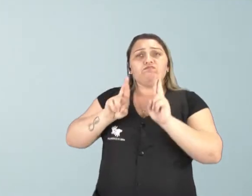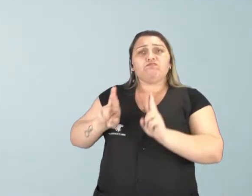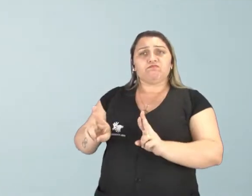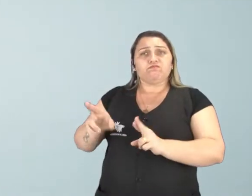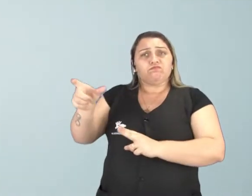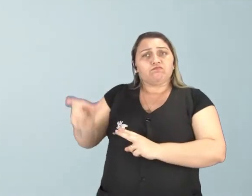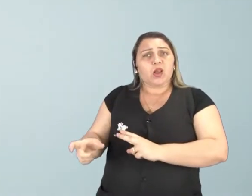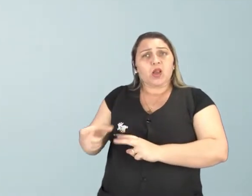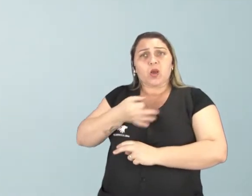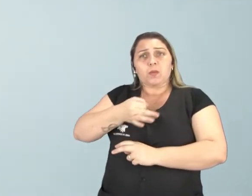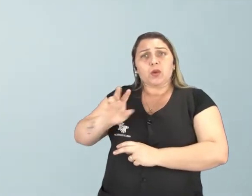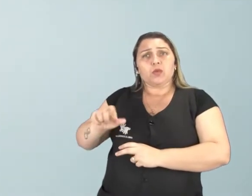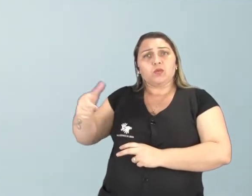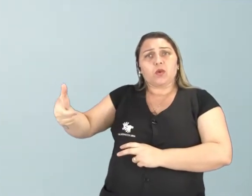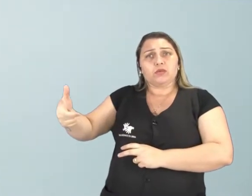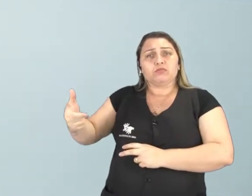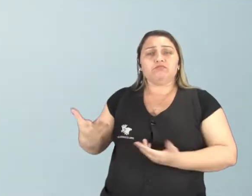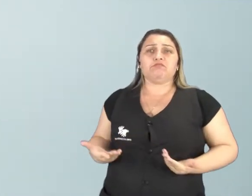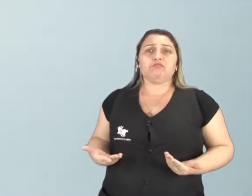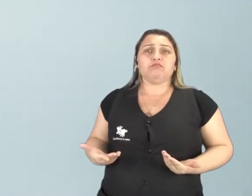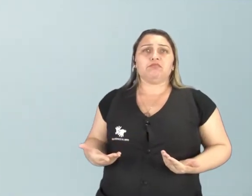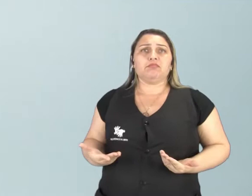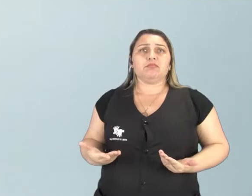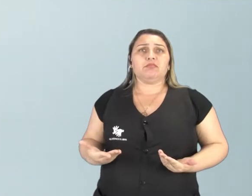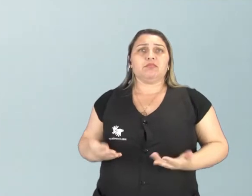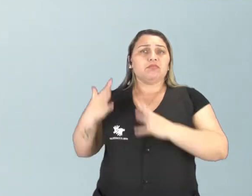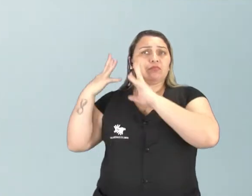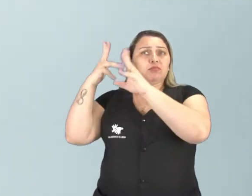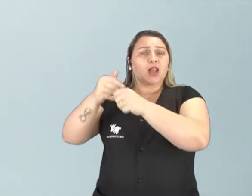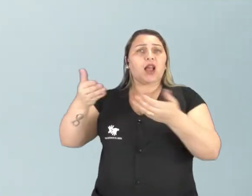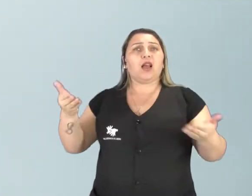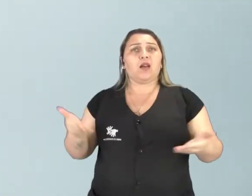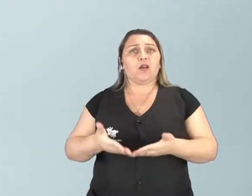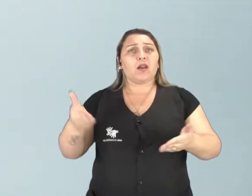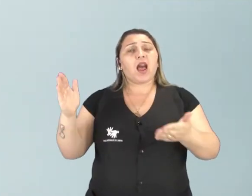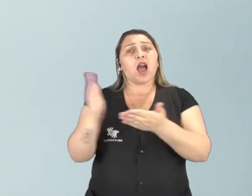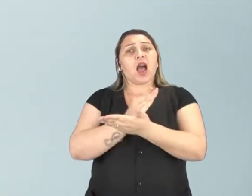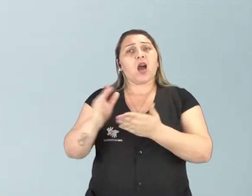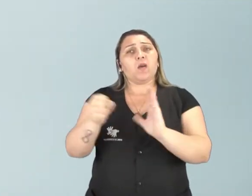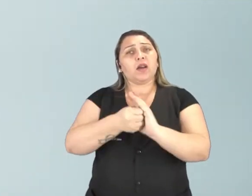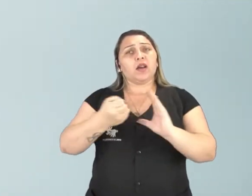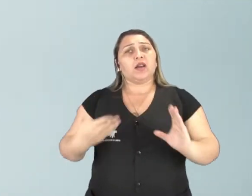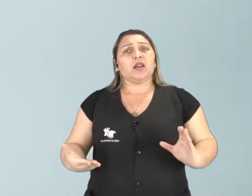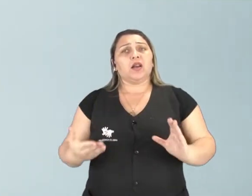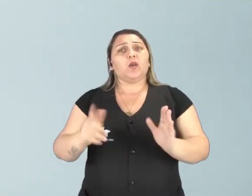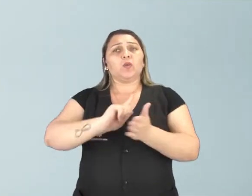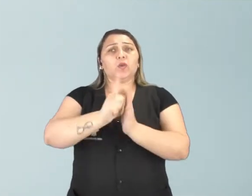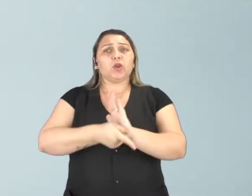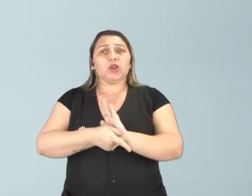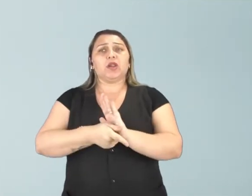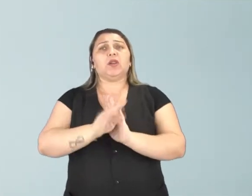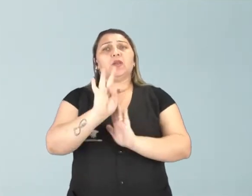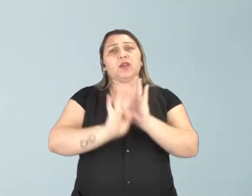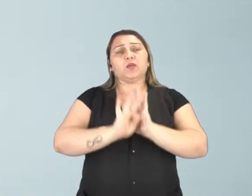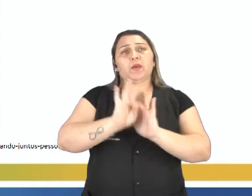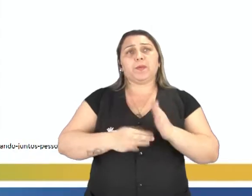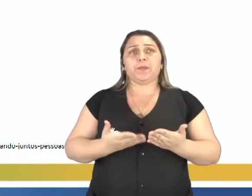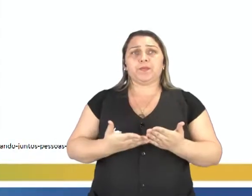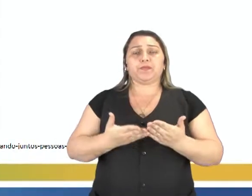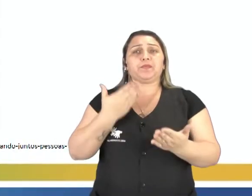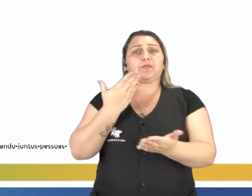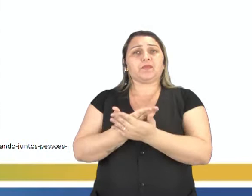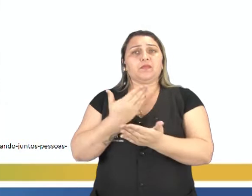devo respeitar a opinião do próximo? Vamos recapitular agora algumas características do gênero